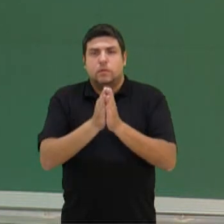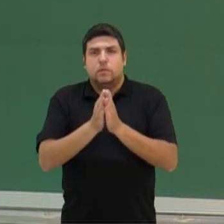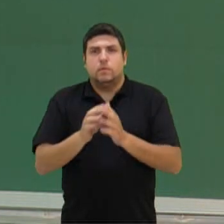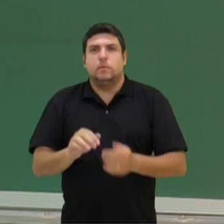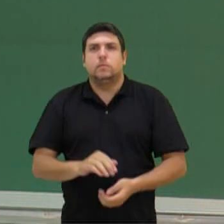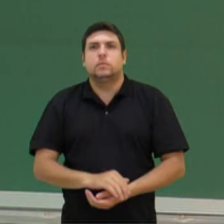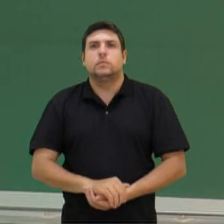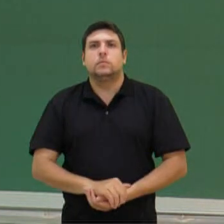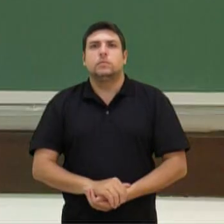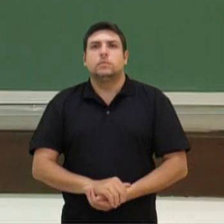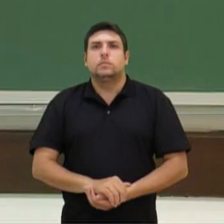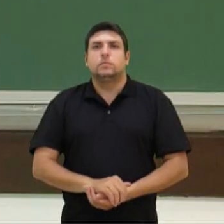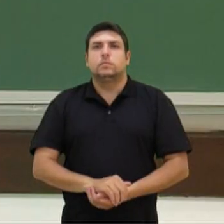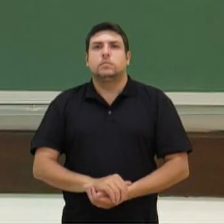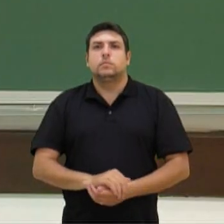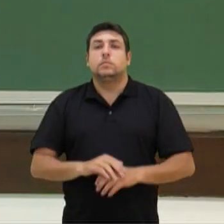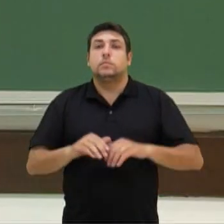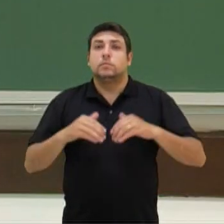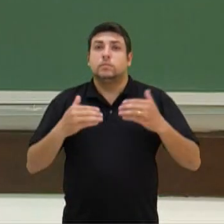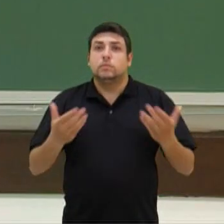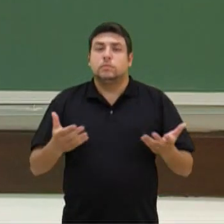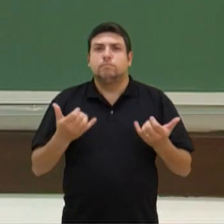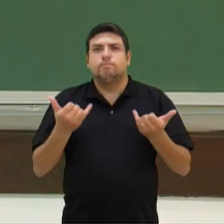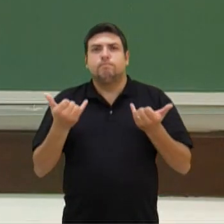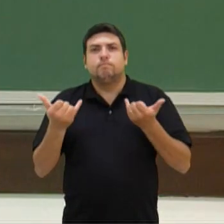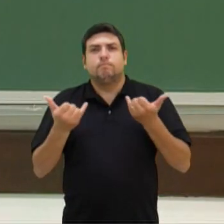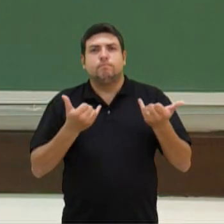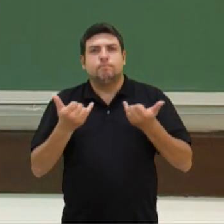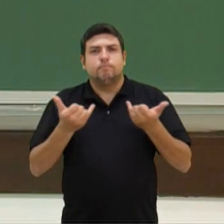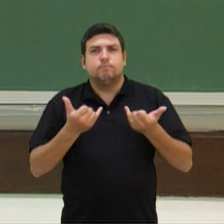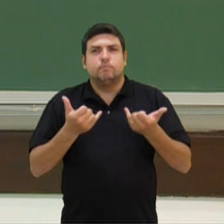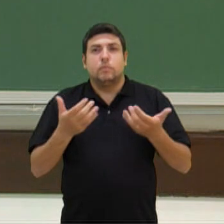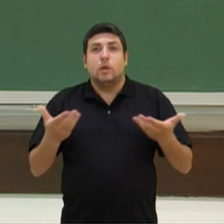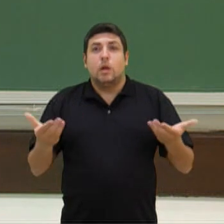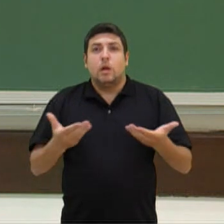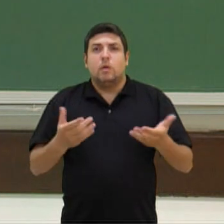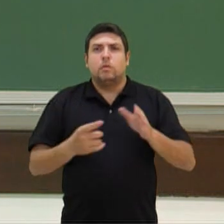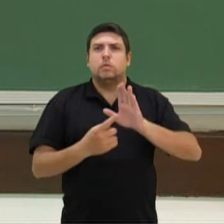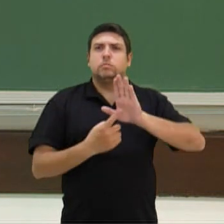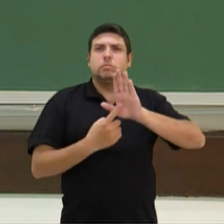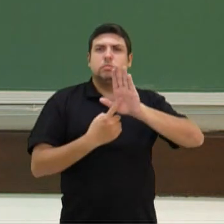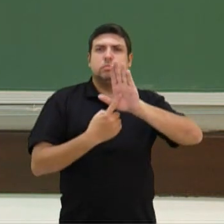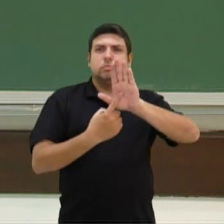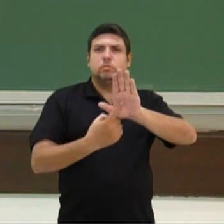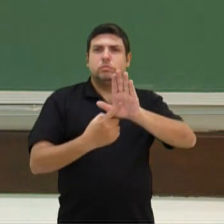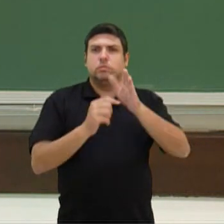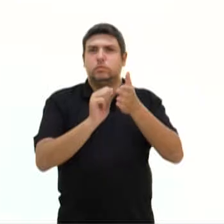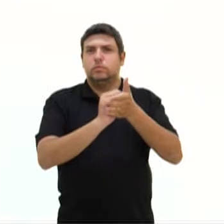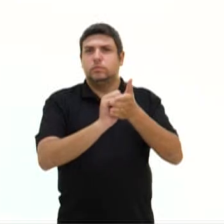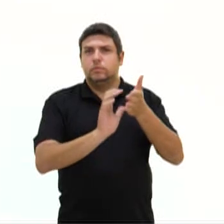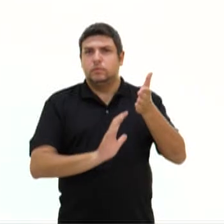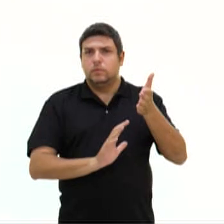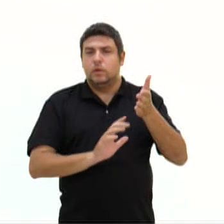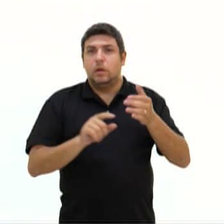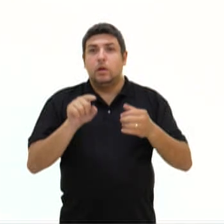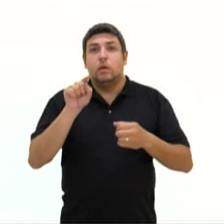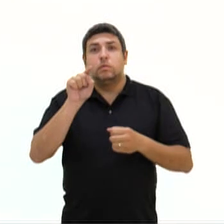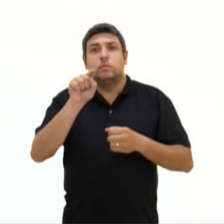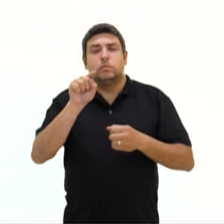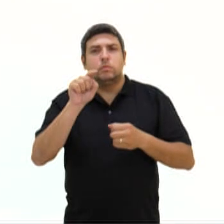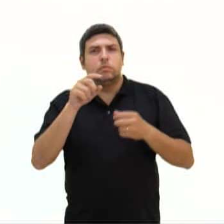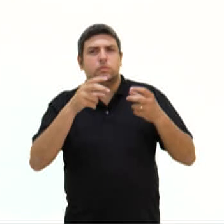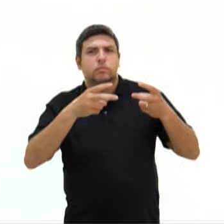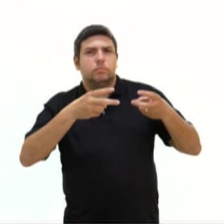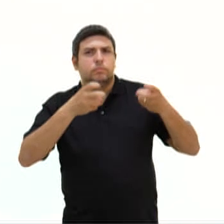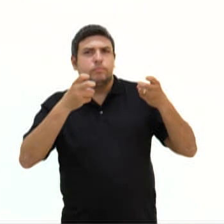A partir dessas informações, a gente vai passar um exercício que você vai tentar identificar a figura. Construa uma